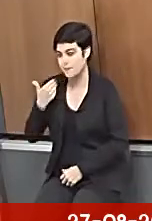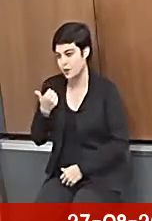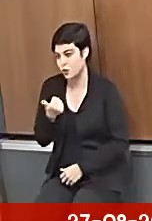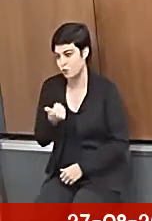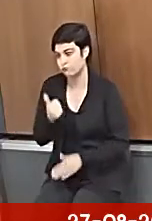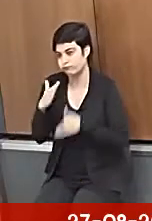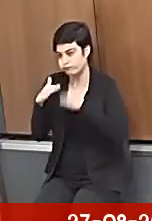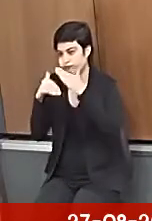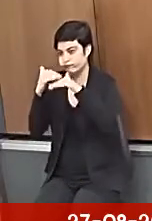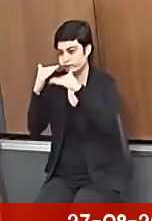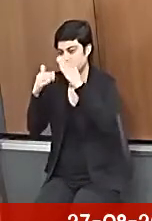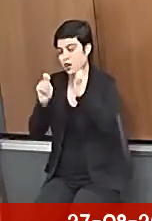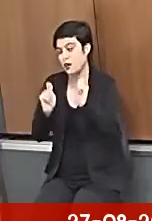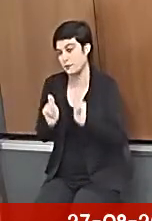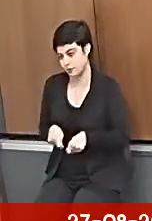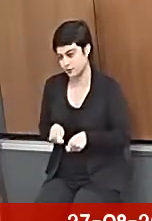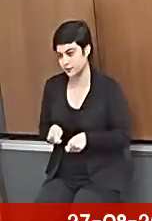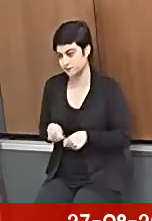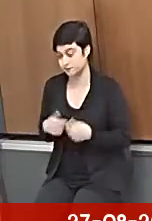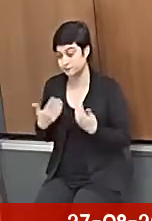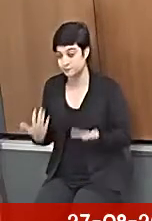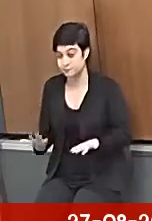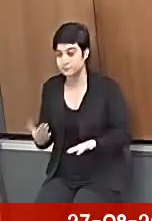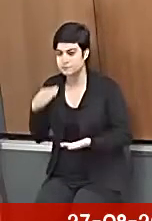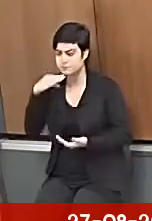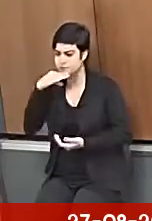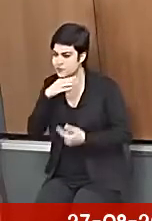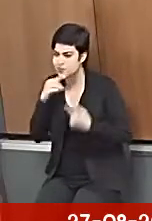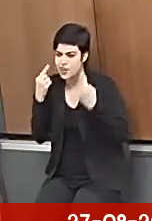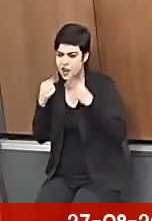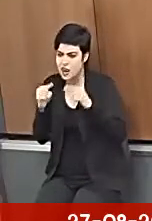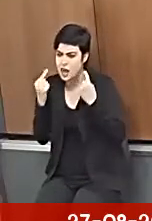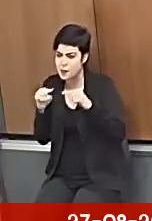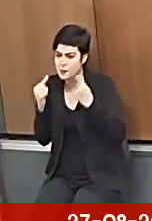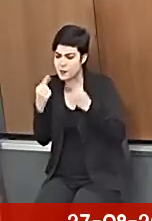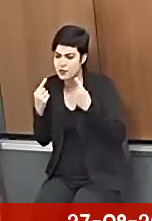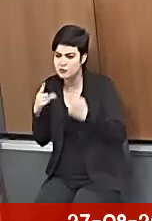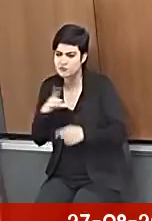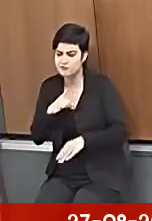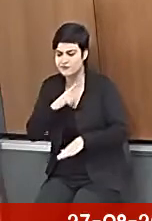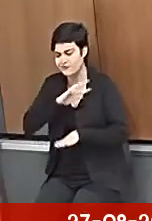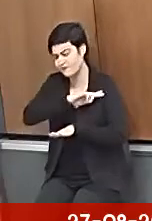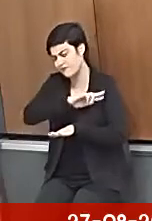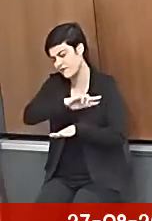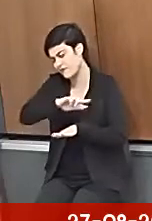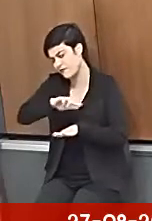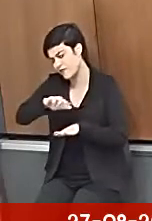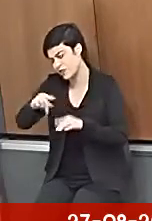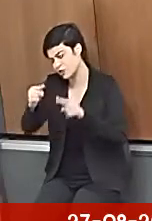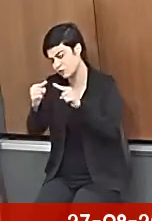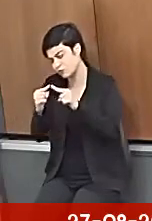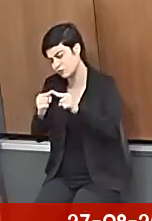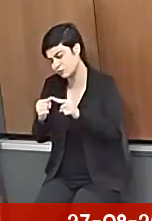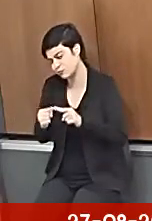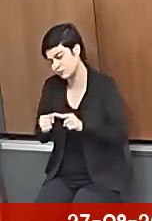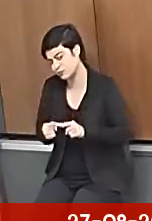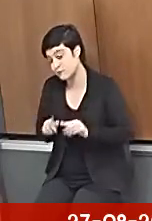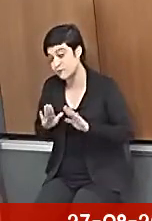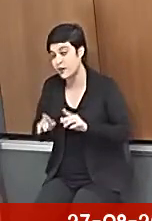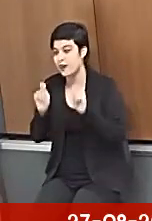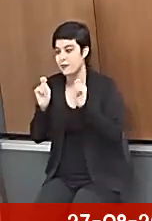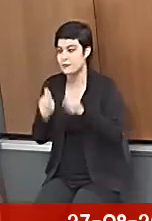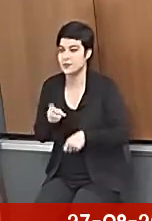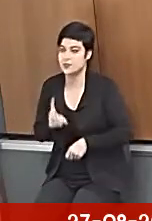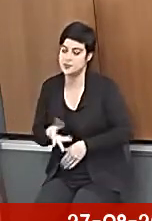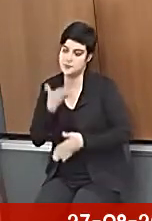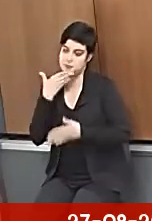sempre eu vi aqui reclamações dos mais diversos tipos e tamanhos sempre há espaço para melhorias e eu não